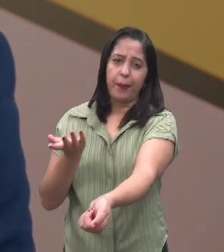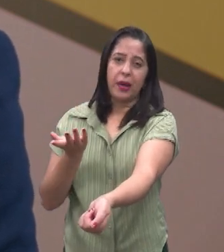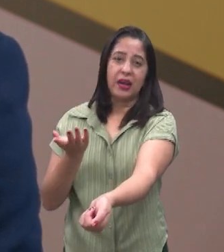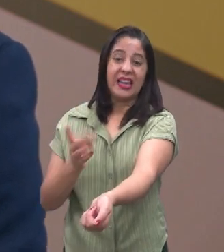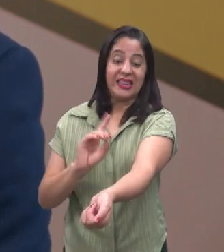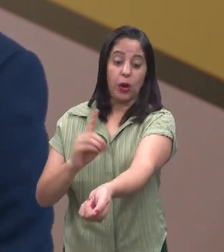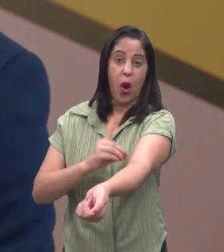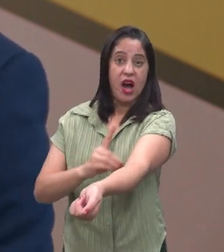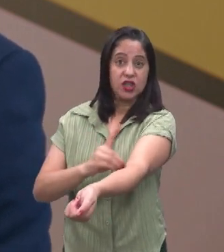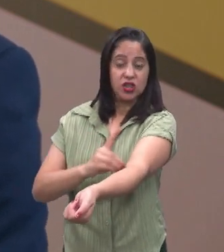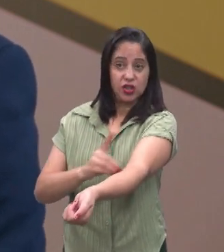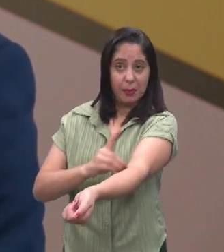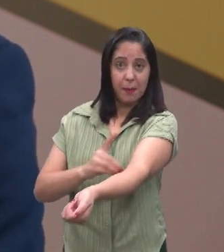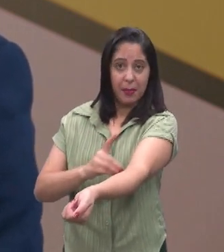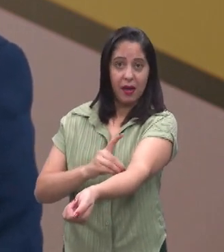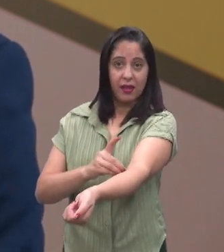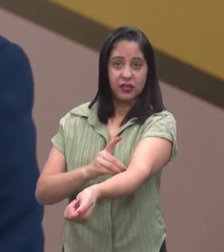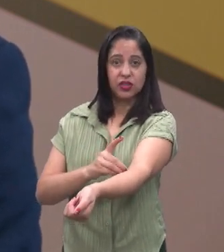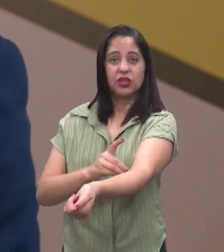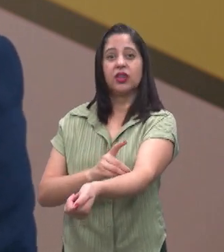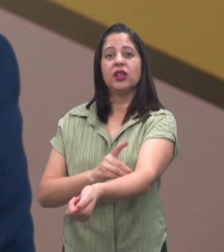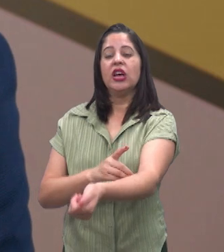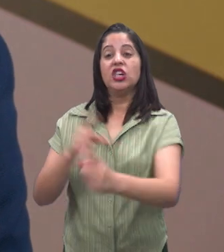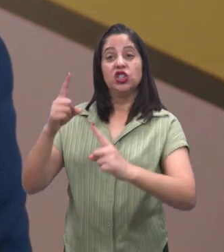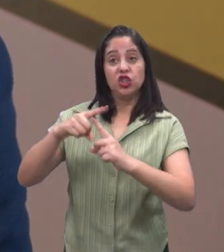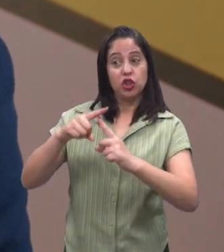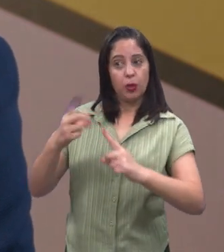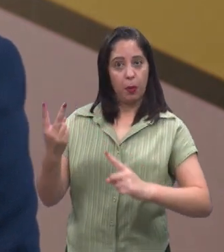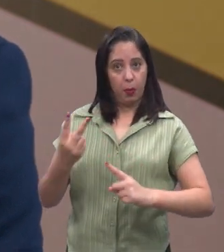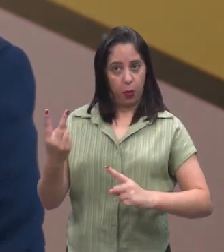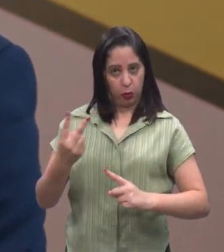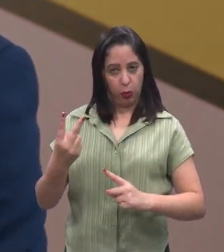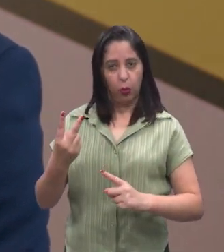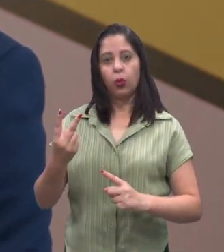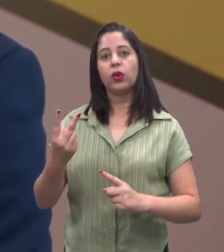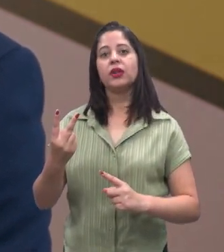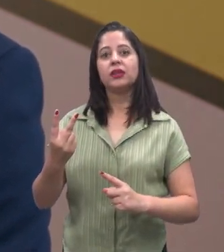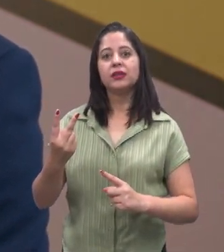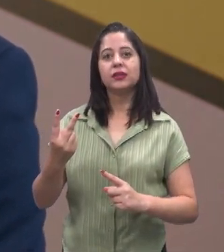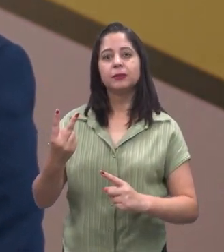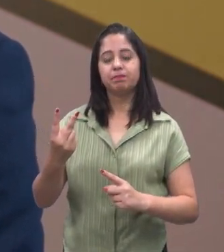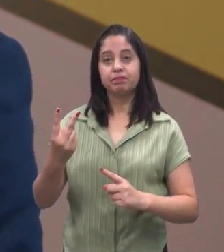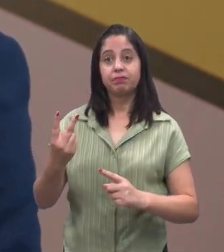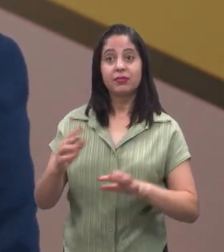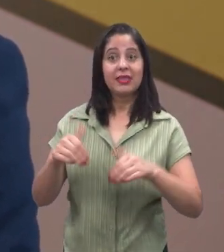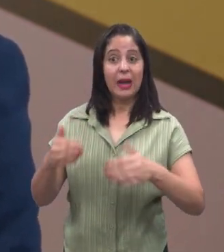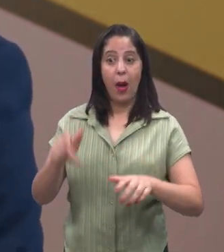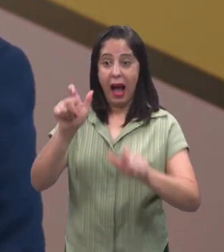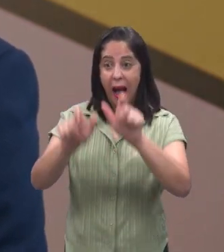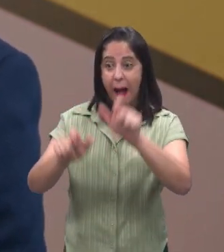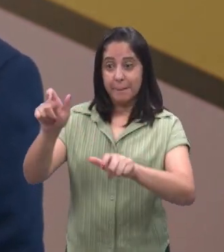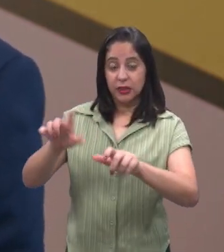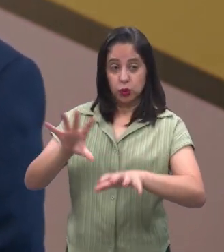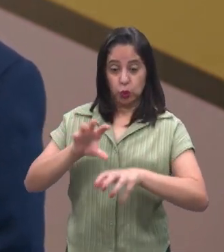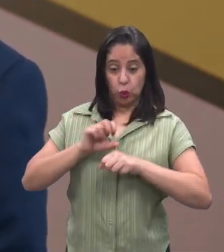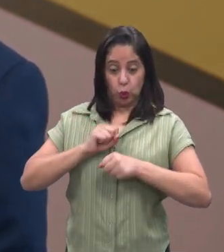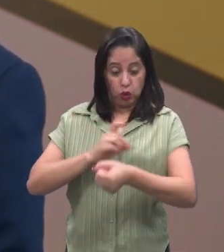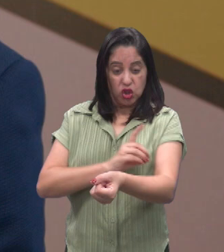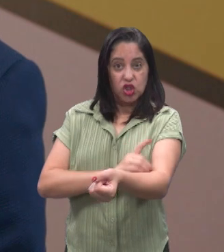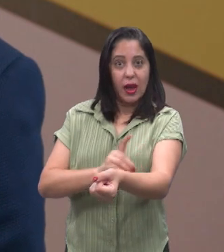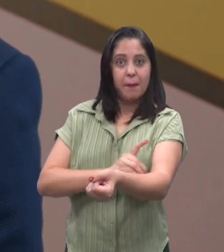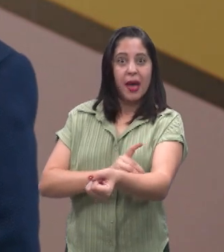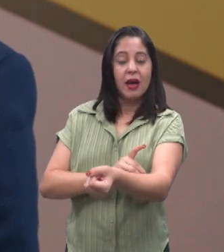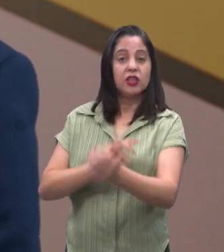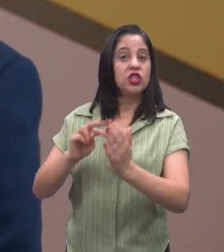do diabetes é que para ele se manifestar, isso quando eu digo diabetes tipo 2, que eu estou me referindo, para ele se manifestar significa que a pessoa